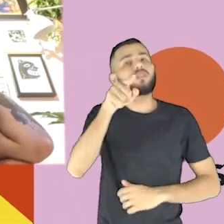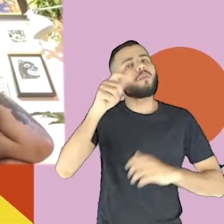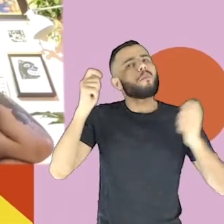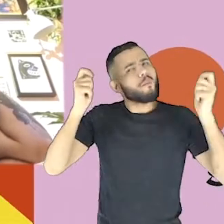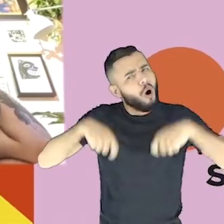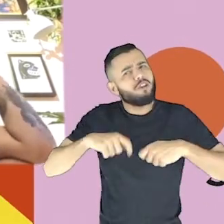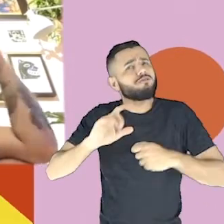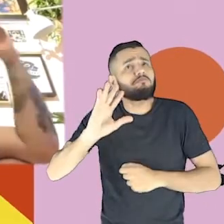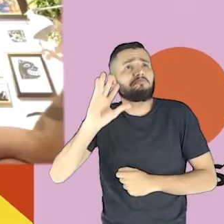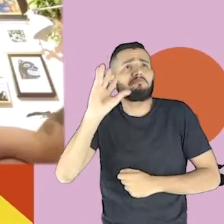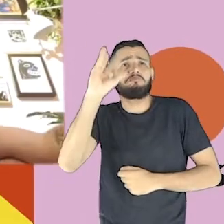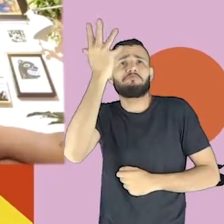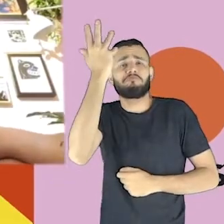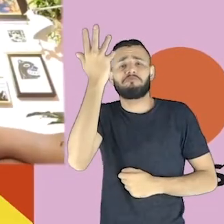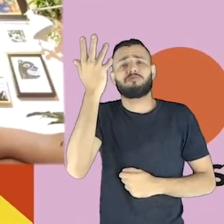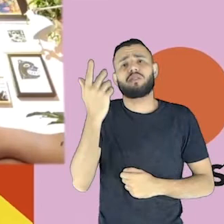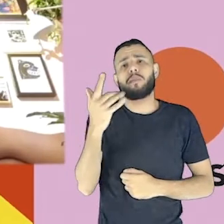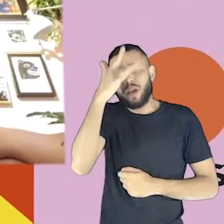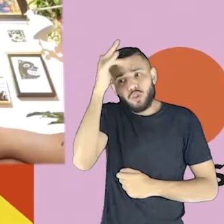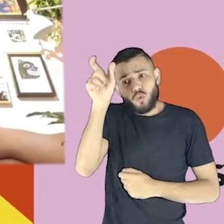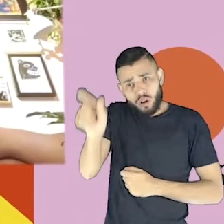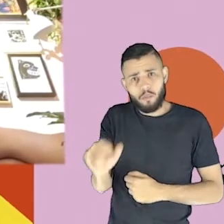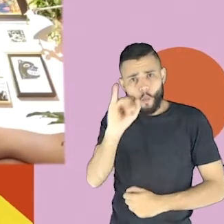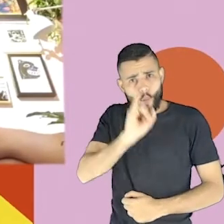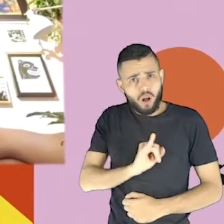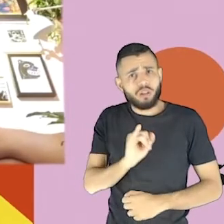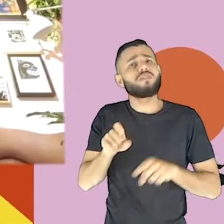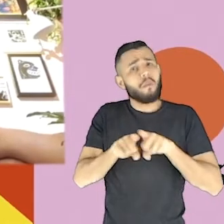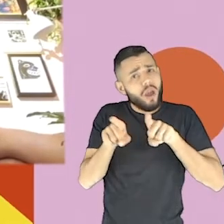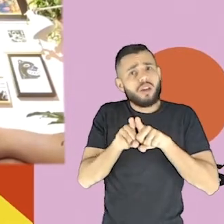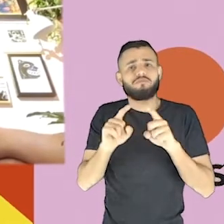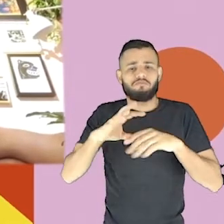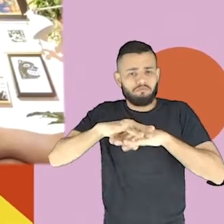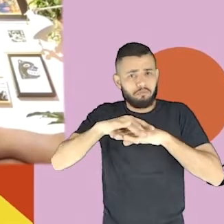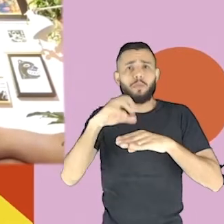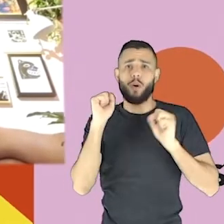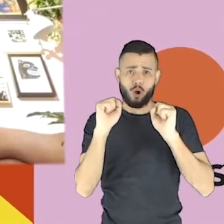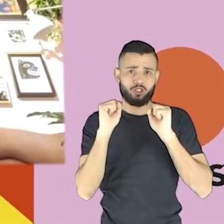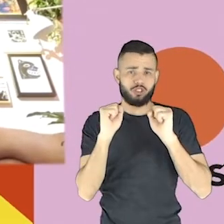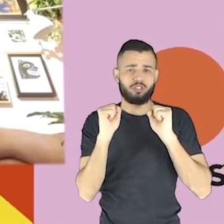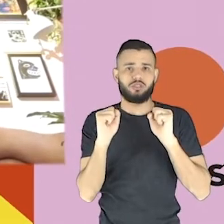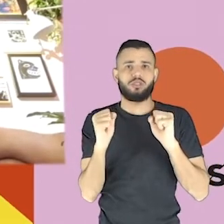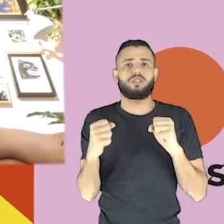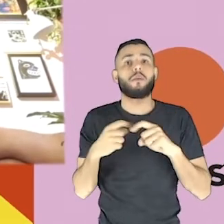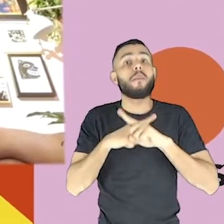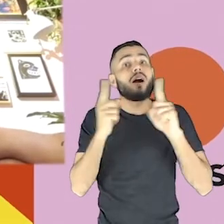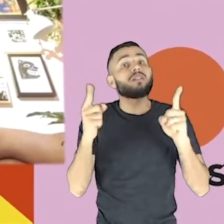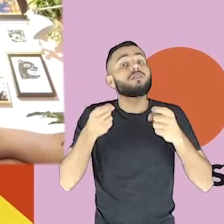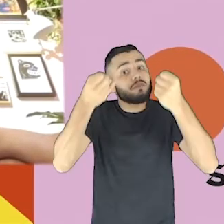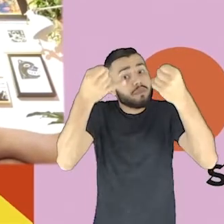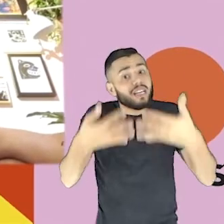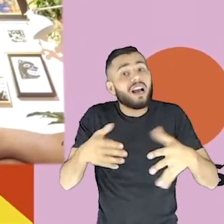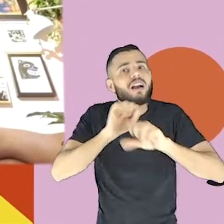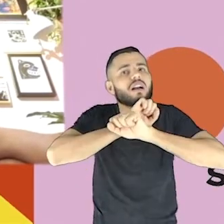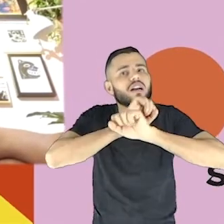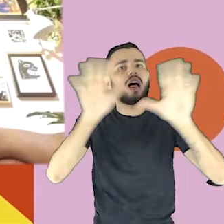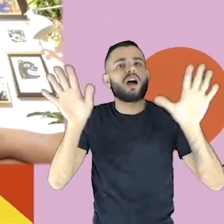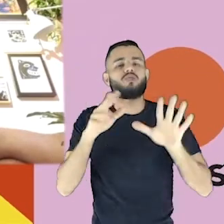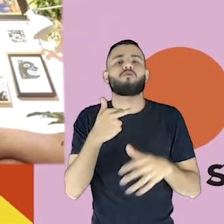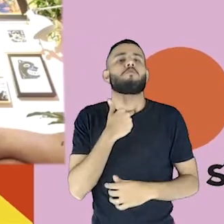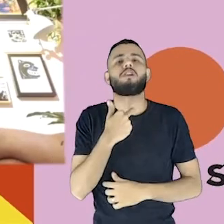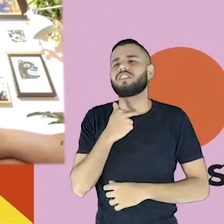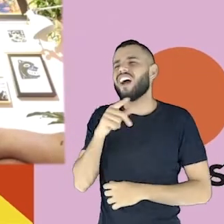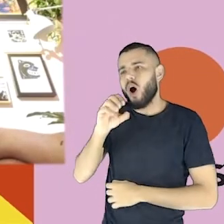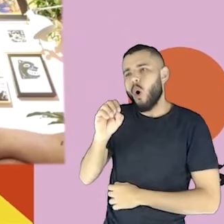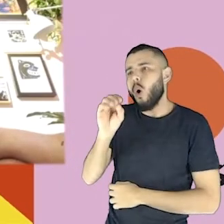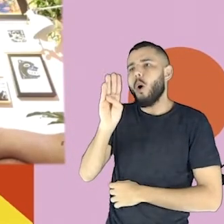você pode desenvolver como qualquer outra pessoa magra também pode. Né? Então é importante a gente pautar isso e deixar bem claro de não chamar as